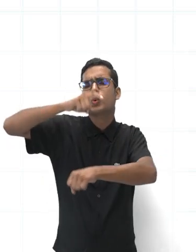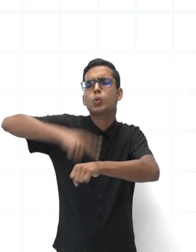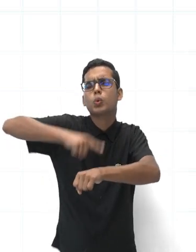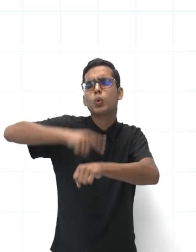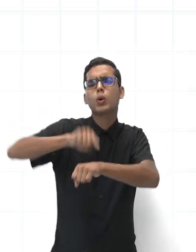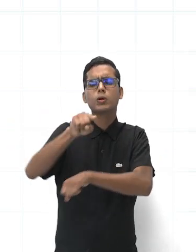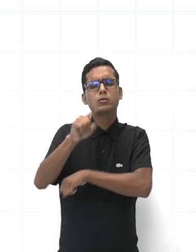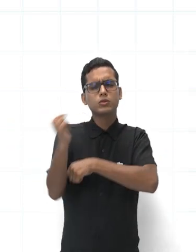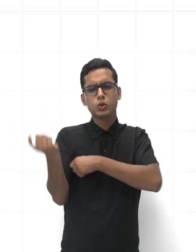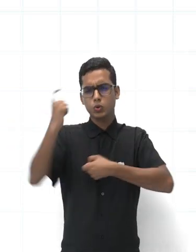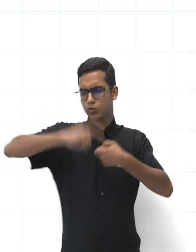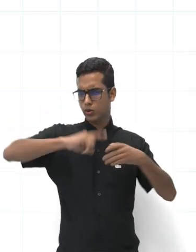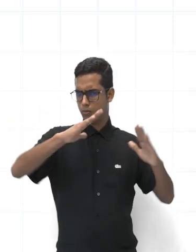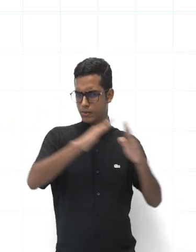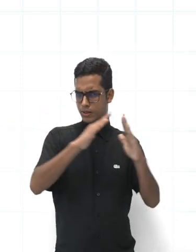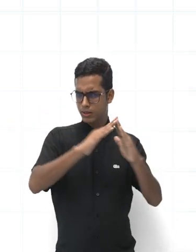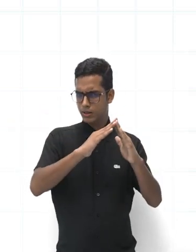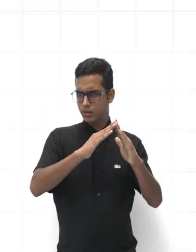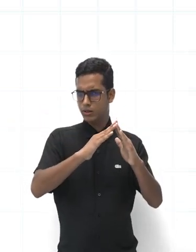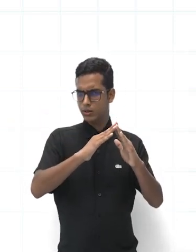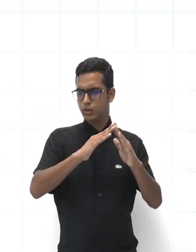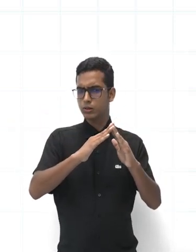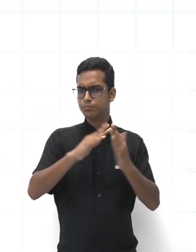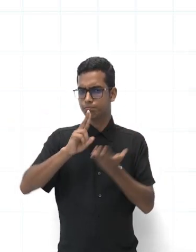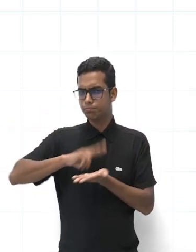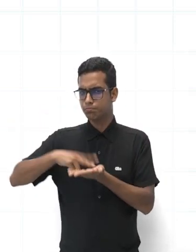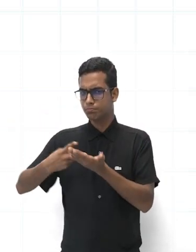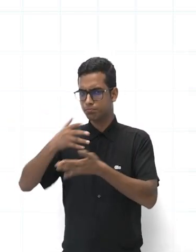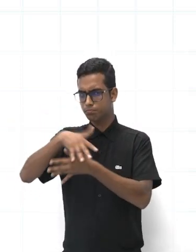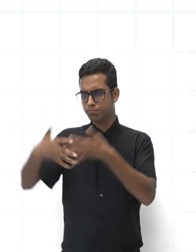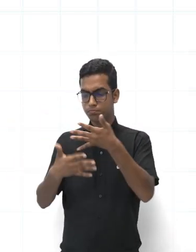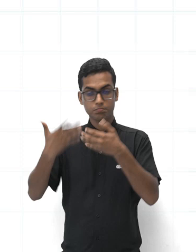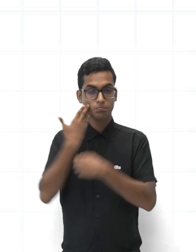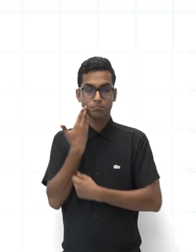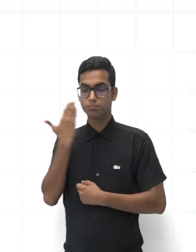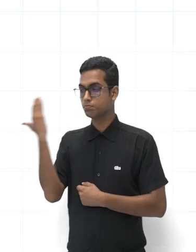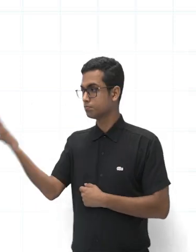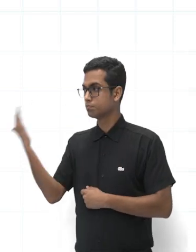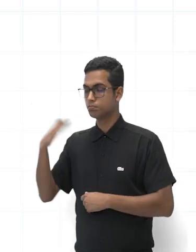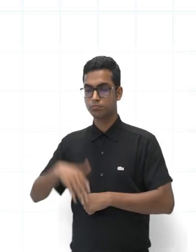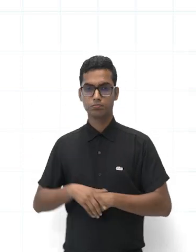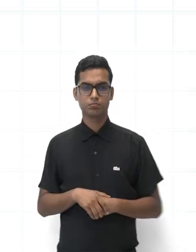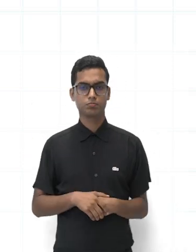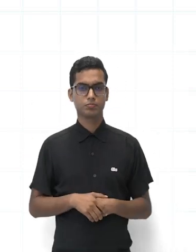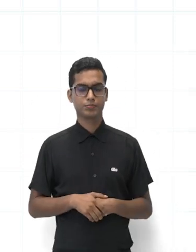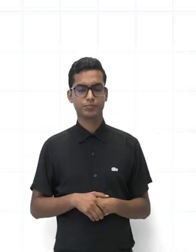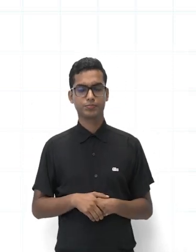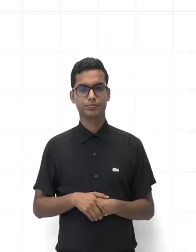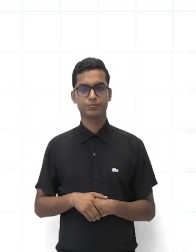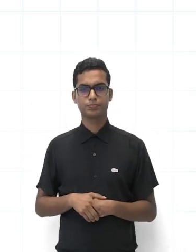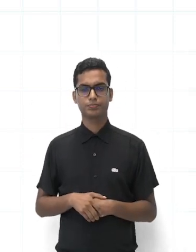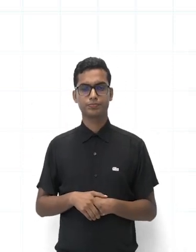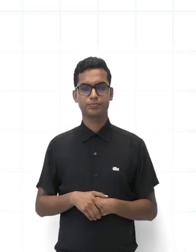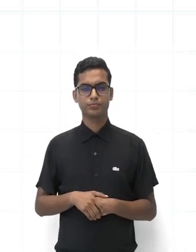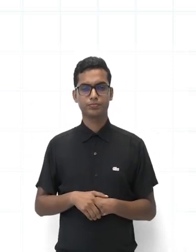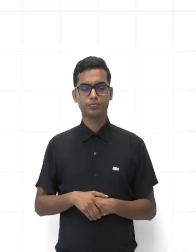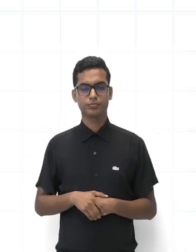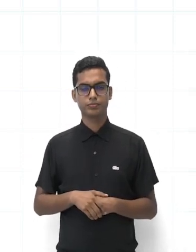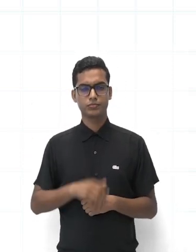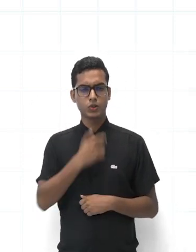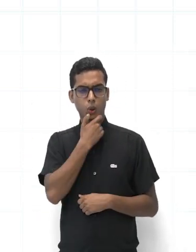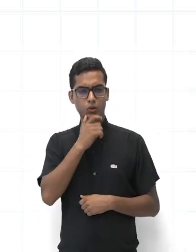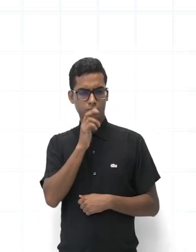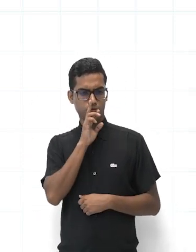horas você volta para casa. I go back home at 5:30 p.m. Então eu volto